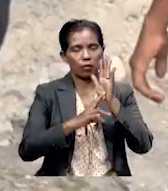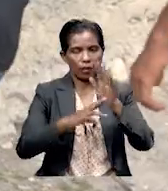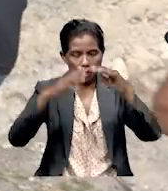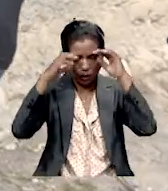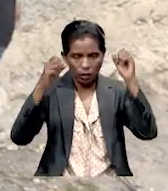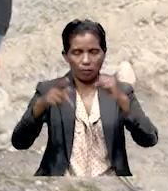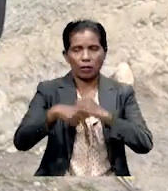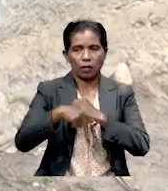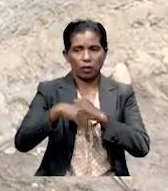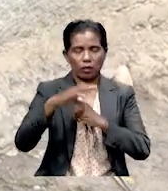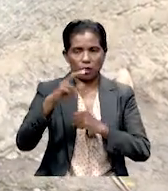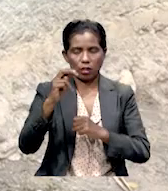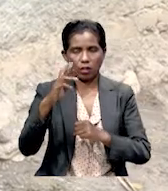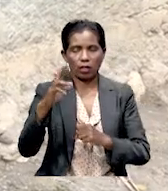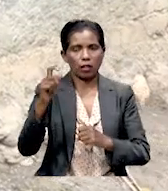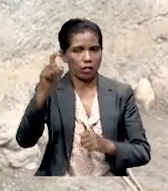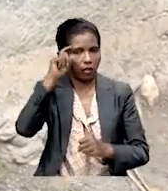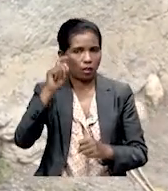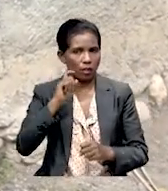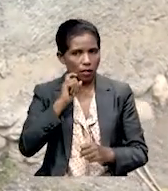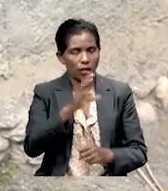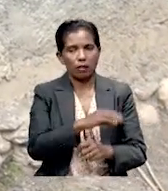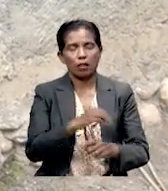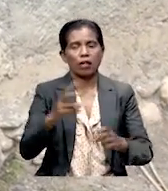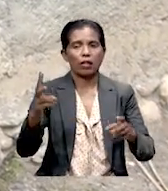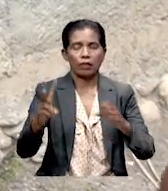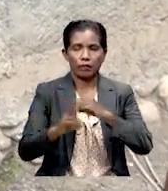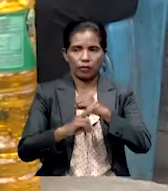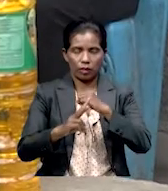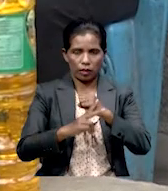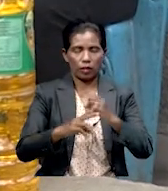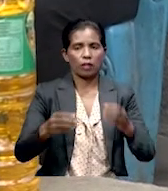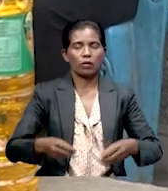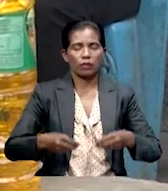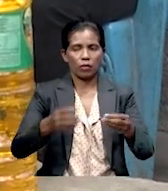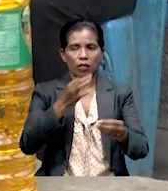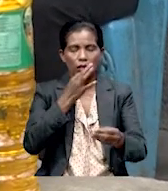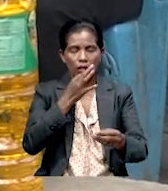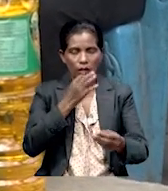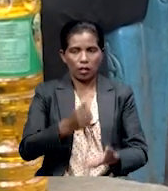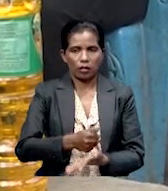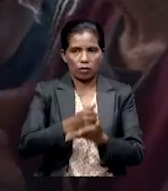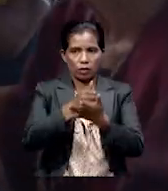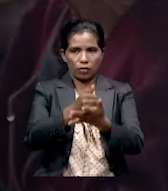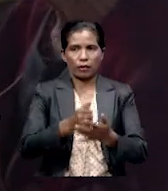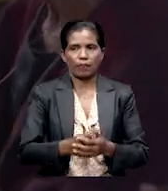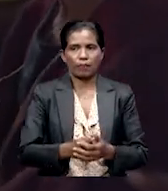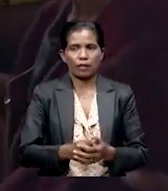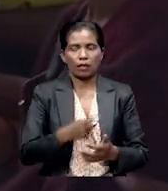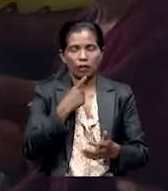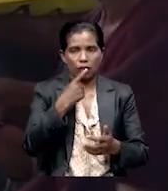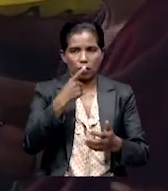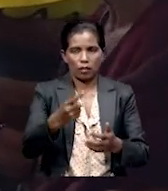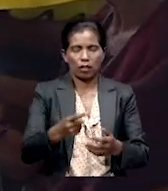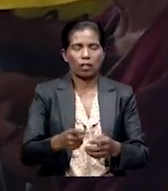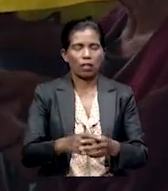CNRT, Kairala Senana Gusmão, nebe diretamente ba vítima uma aihan, hodi fo apoio. Januari Suarez homa também hateten,